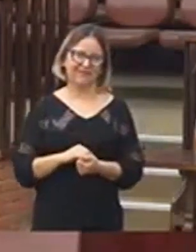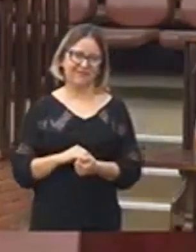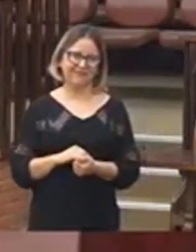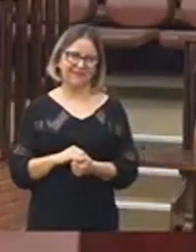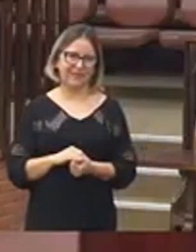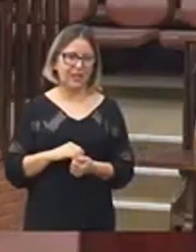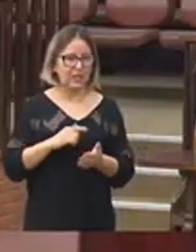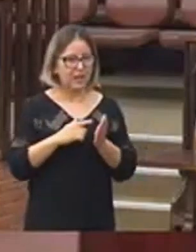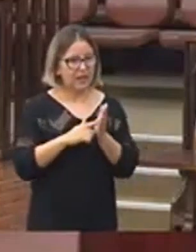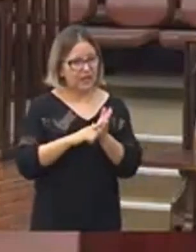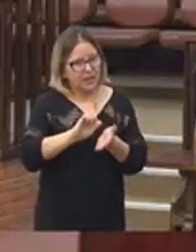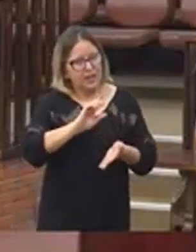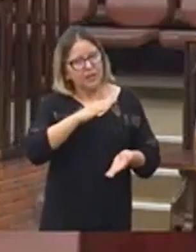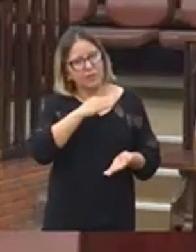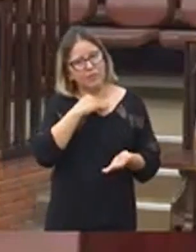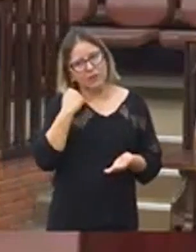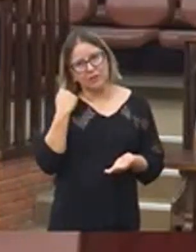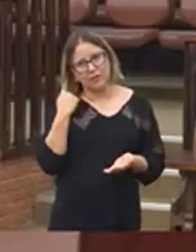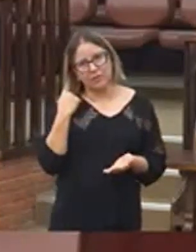Lázaro havia morrido.